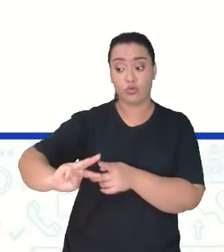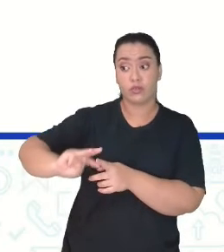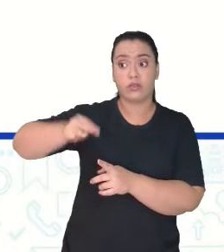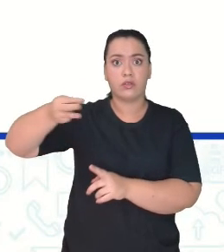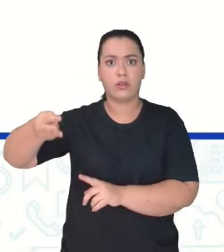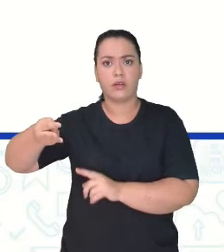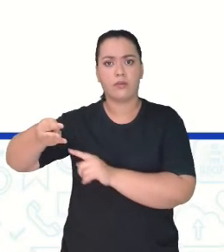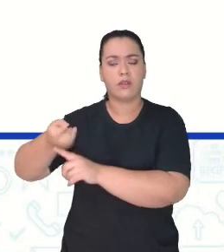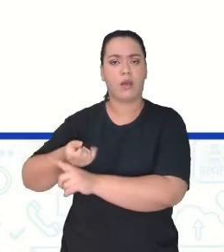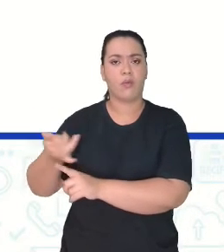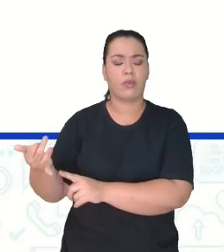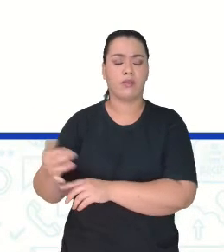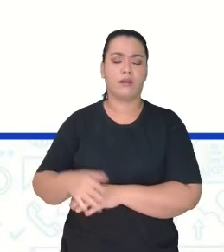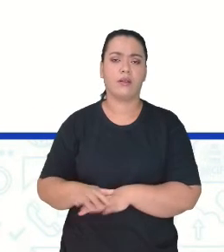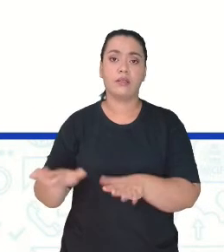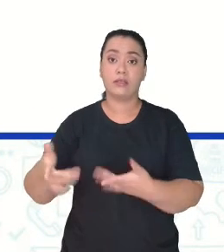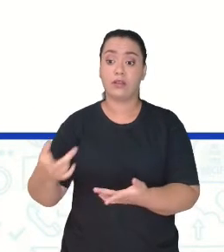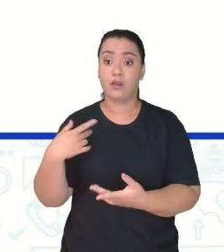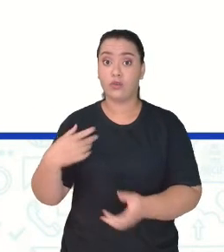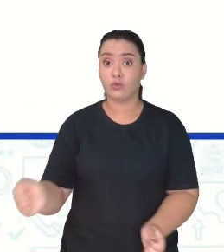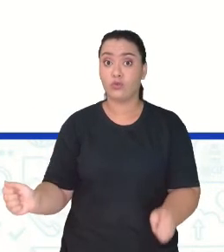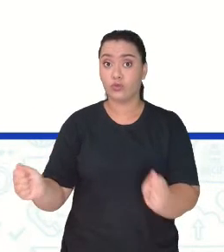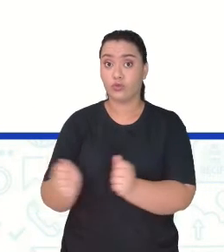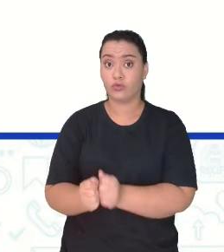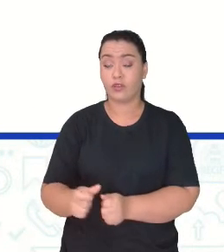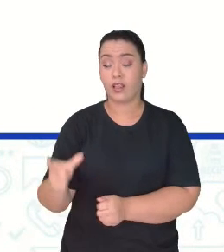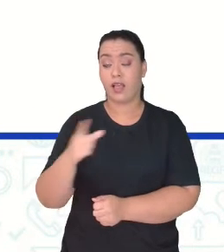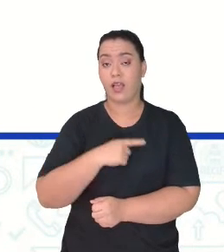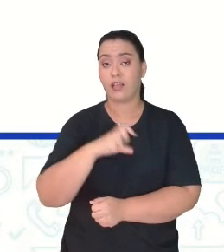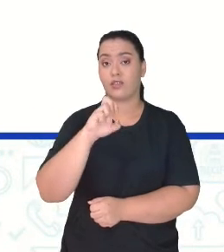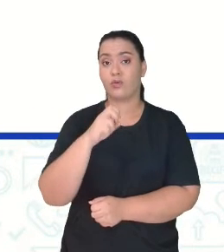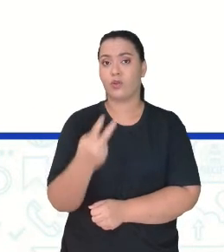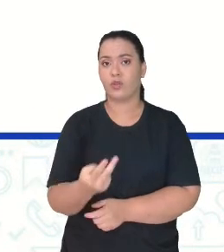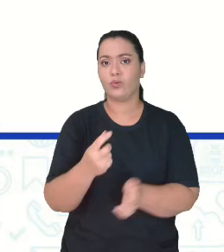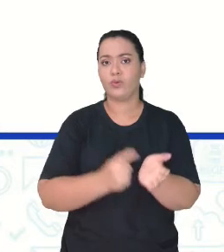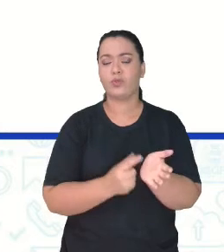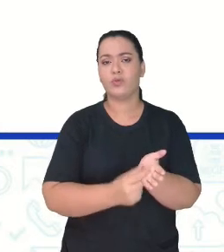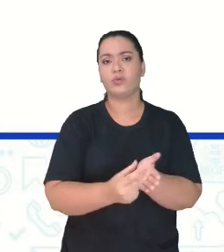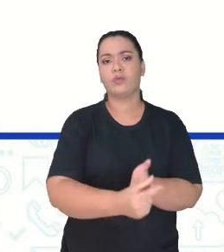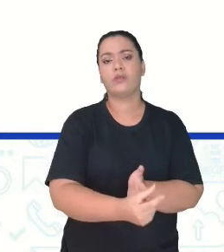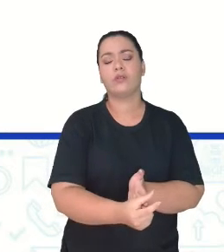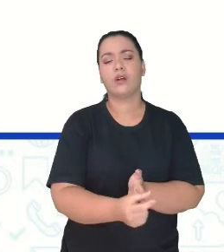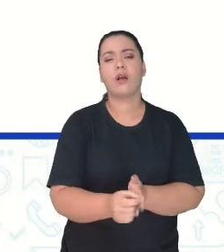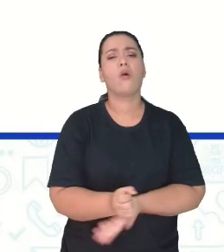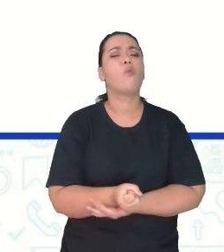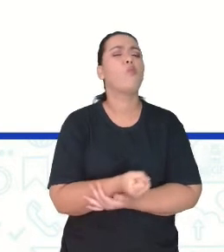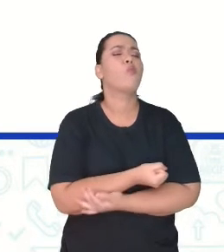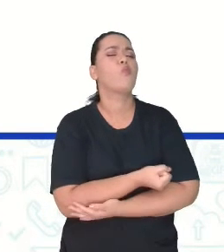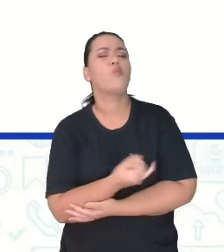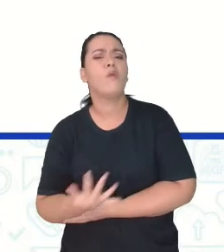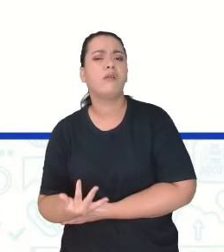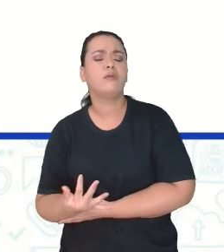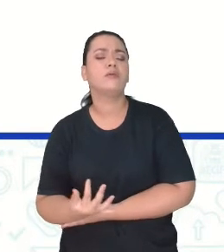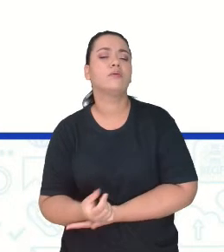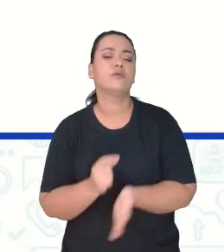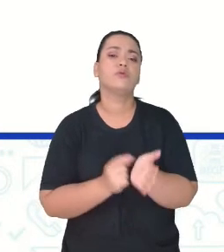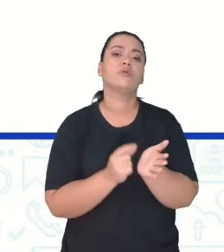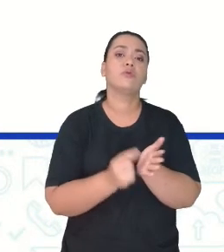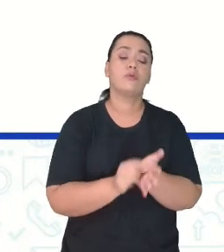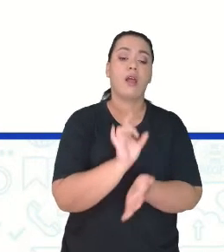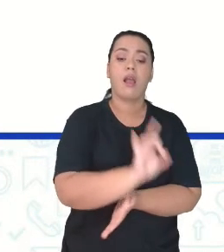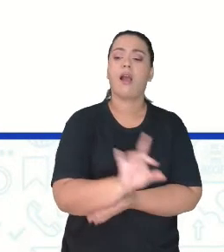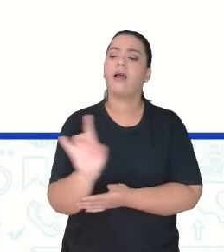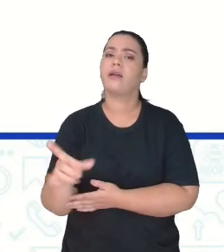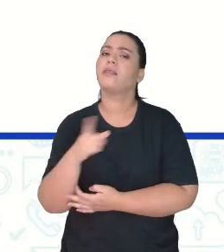quantidade. Juntos, eles têm 52 figurinhas. Quantas figuras cada irmão tem?